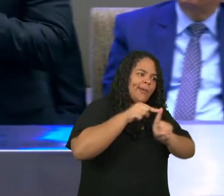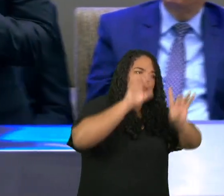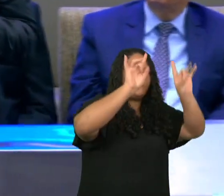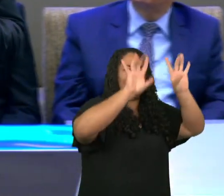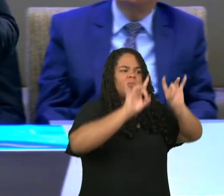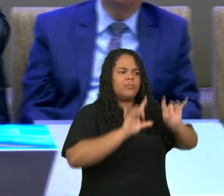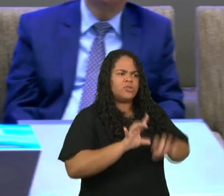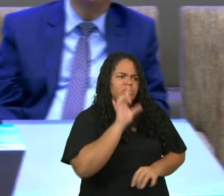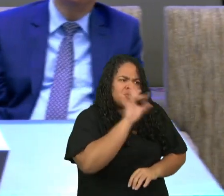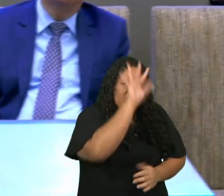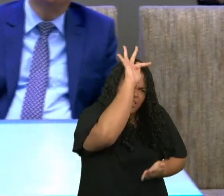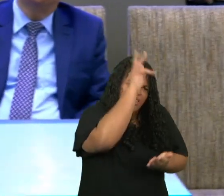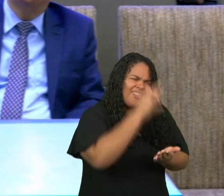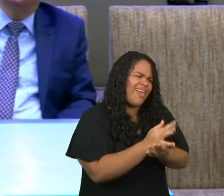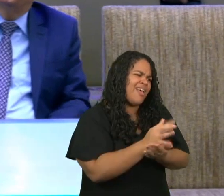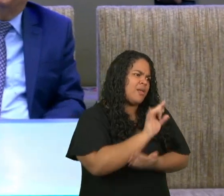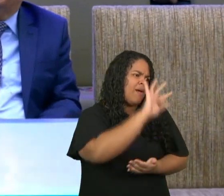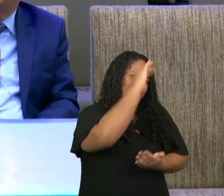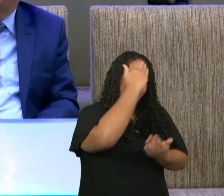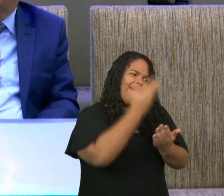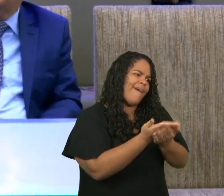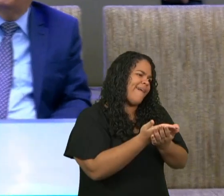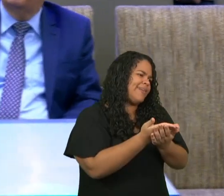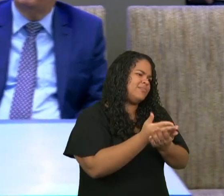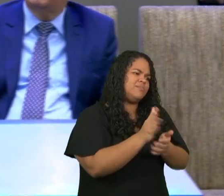é pouco, Pedro. Pedro,